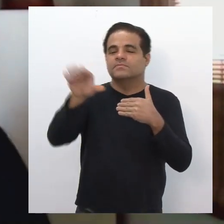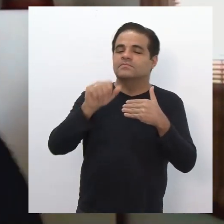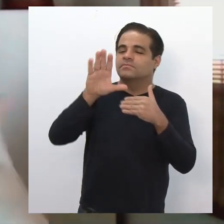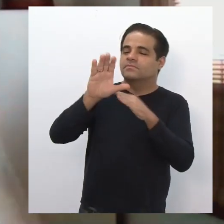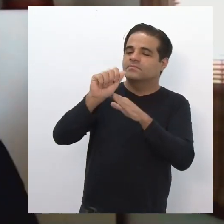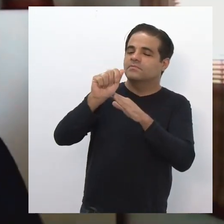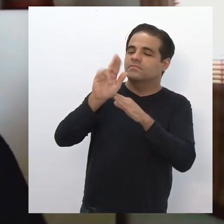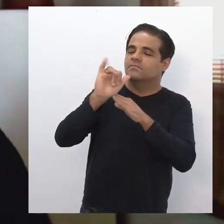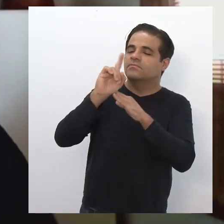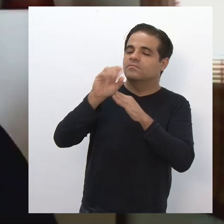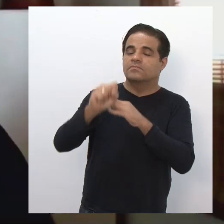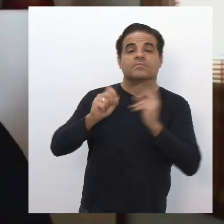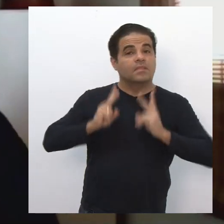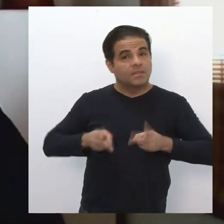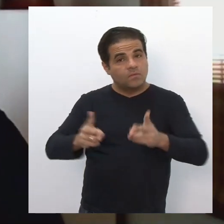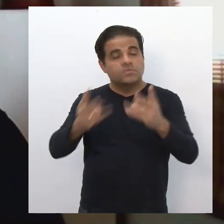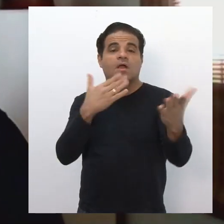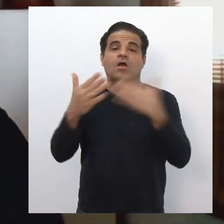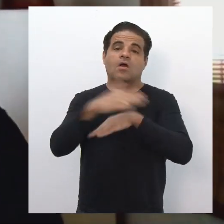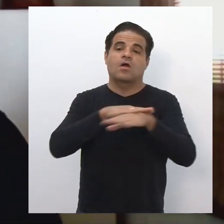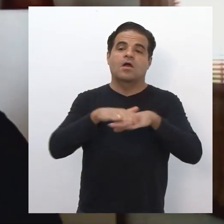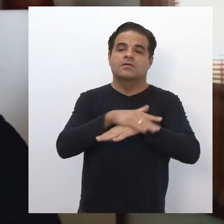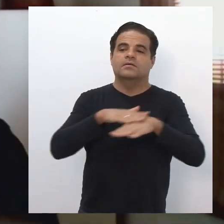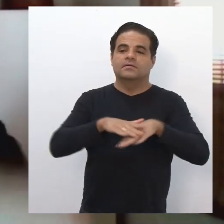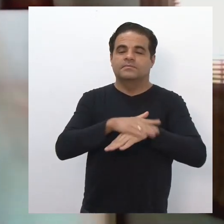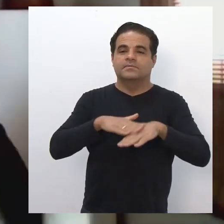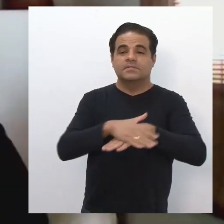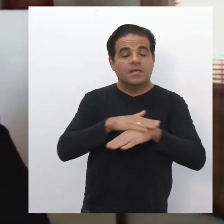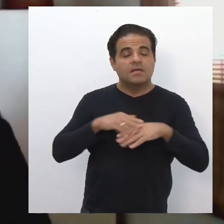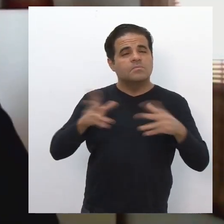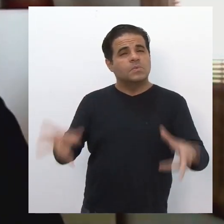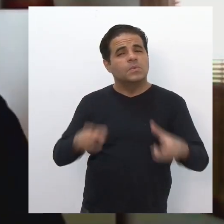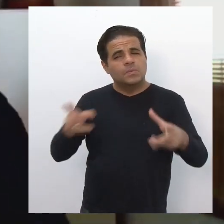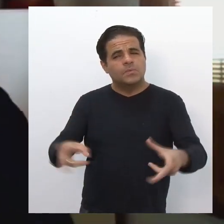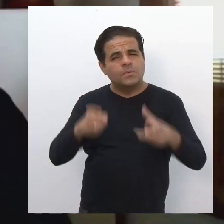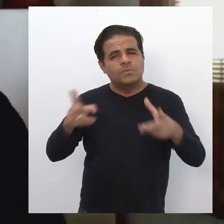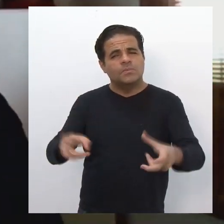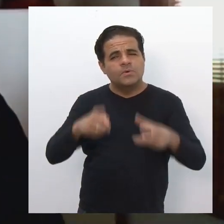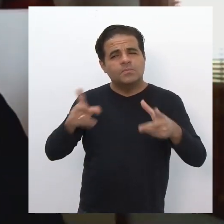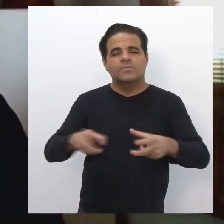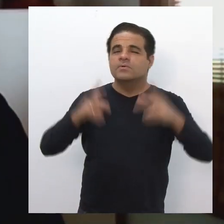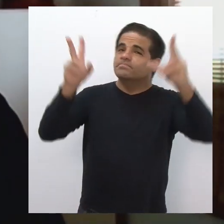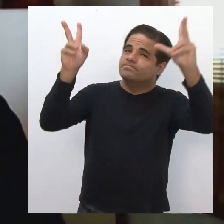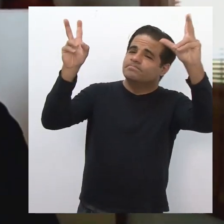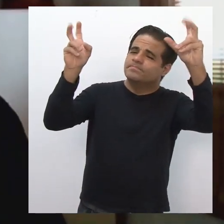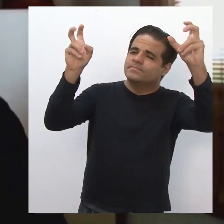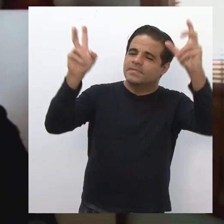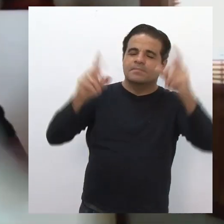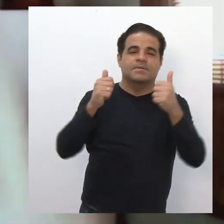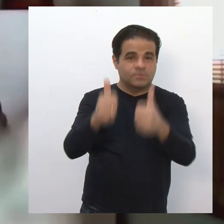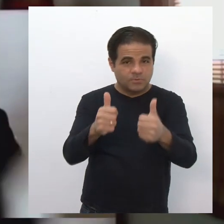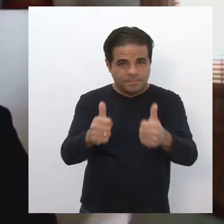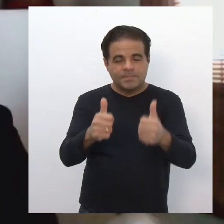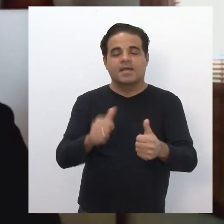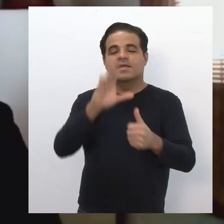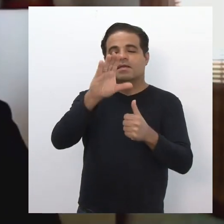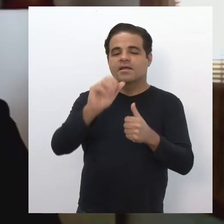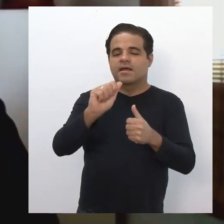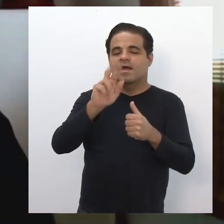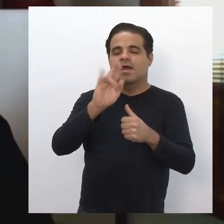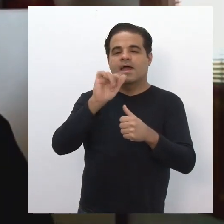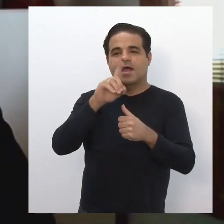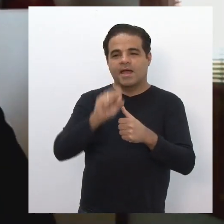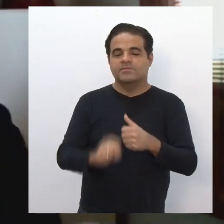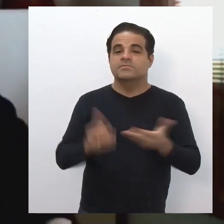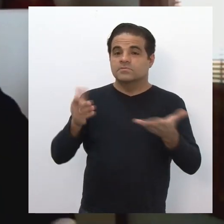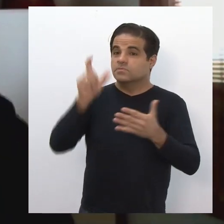para dar continuidade nesse bate-papo com você, para explorar um pouco mais esse tema, tudo bem? Então, Carlos, agora é